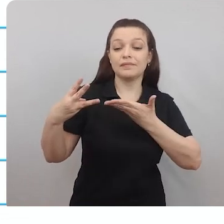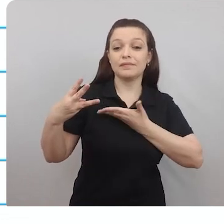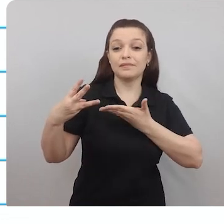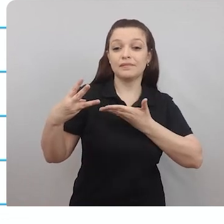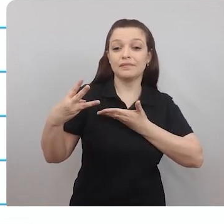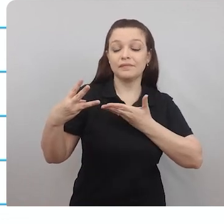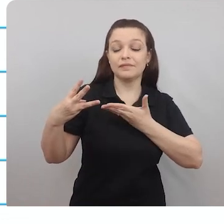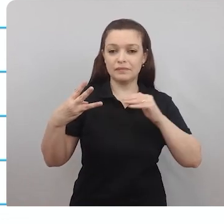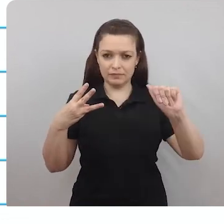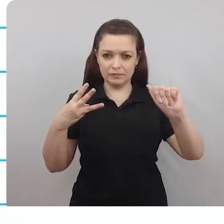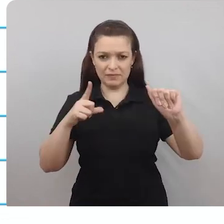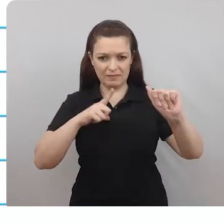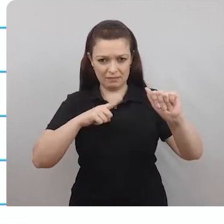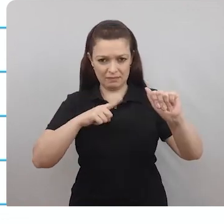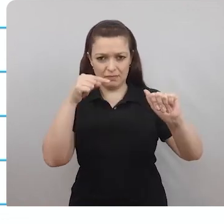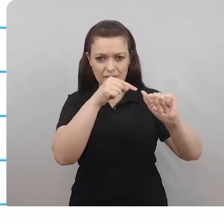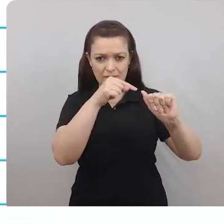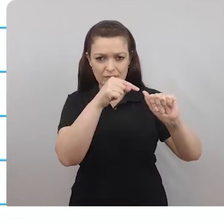amigos, tem a letra